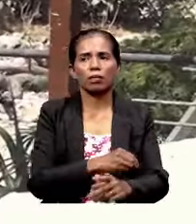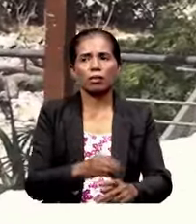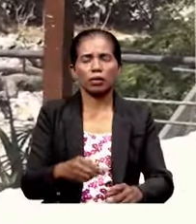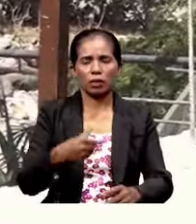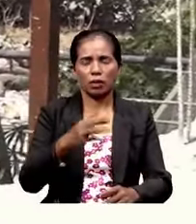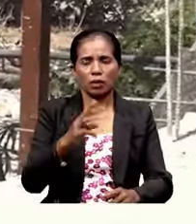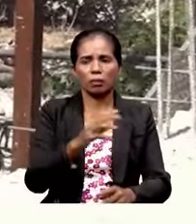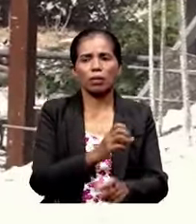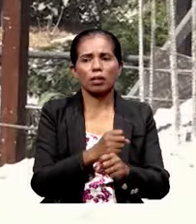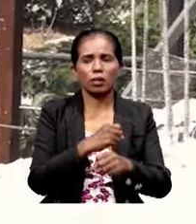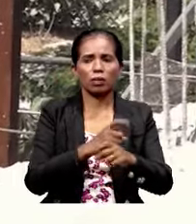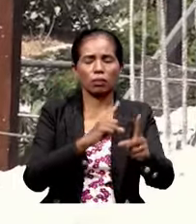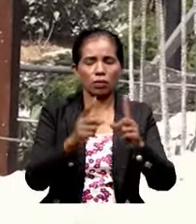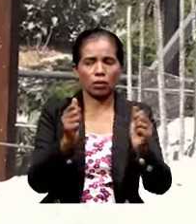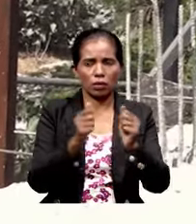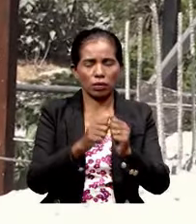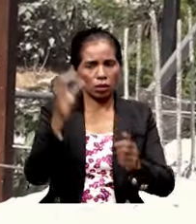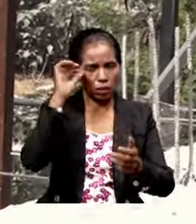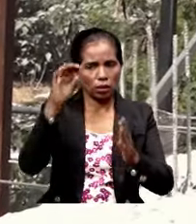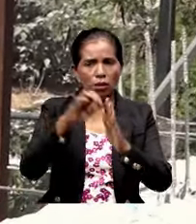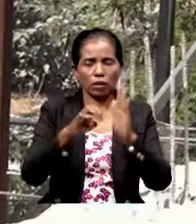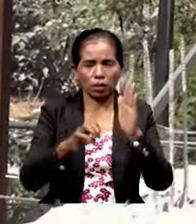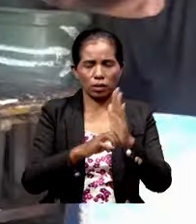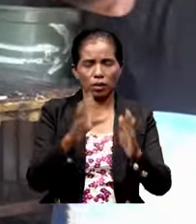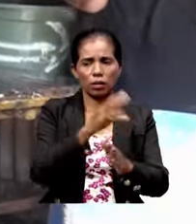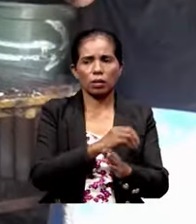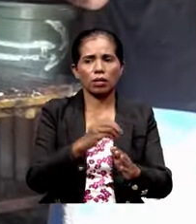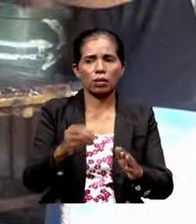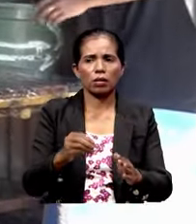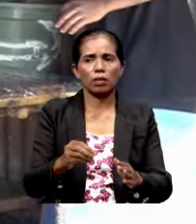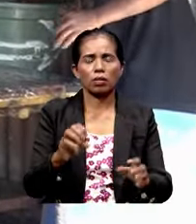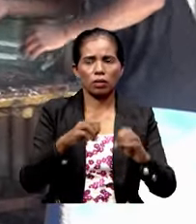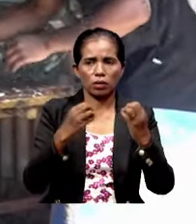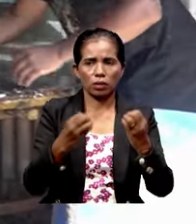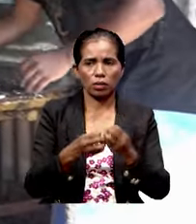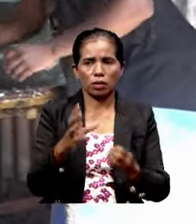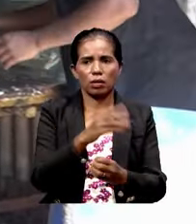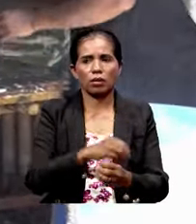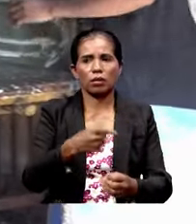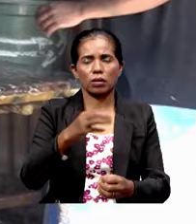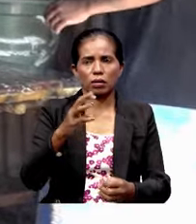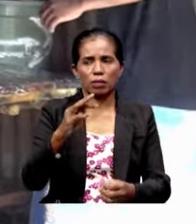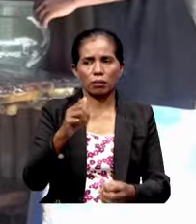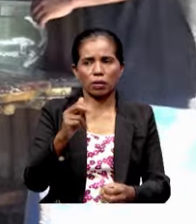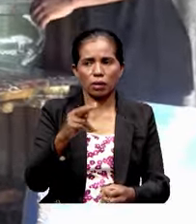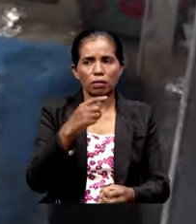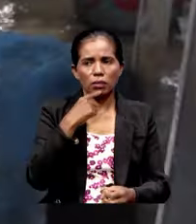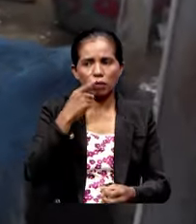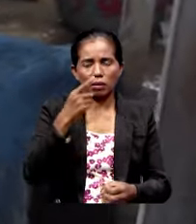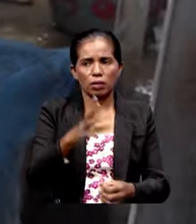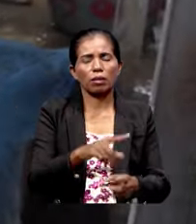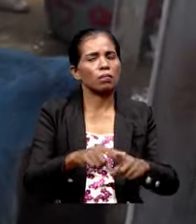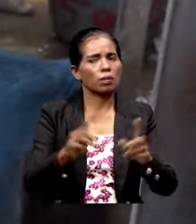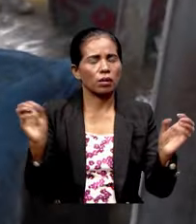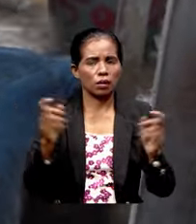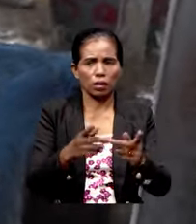Ziemeni tenta tu halo confirmação no secretário de Estado assunto toponímia na organização urbana Zermano Santa Brites Dias, mai bela